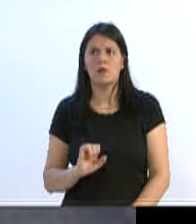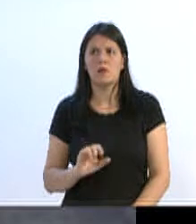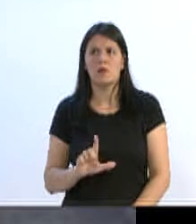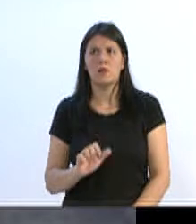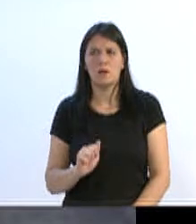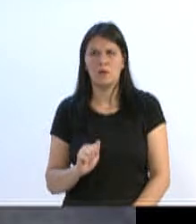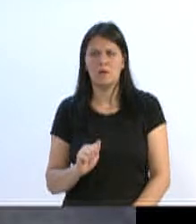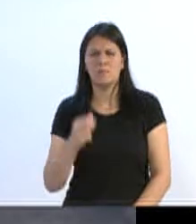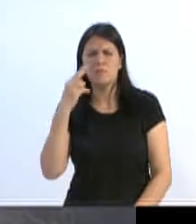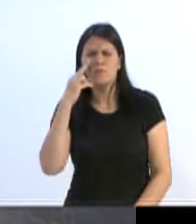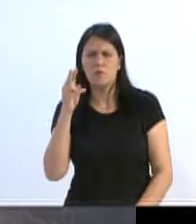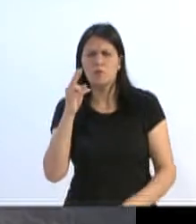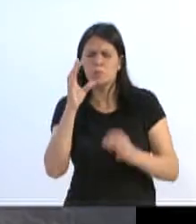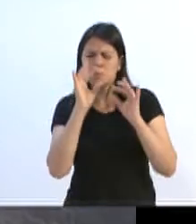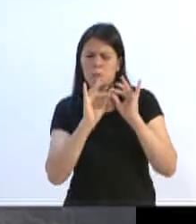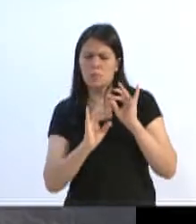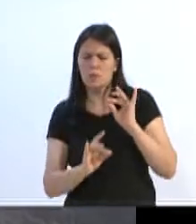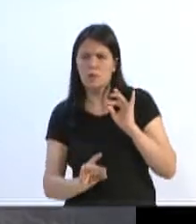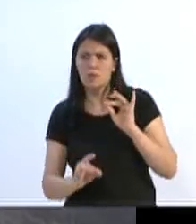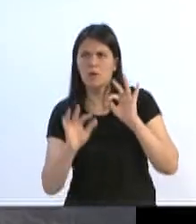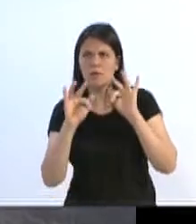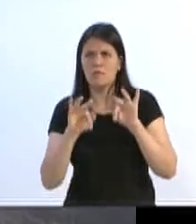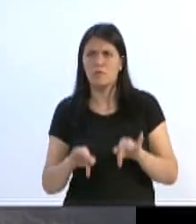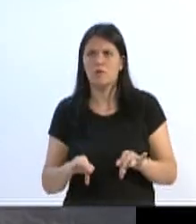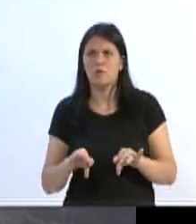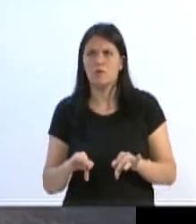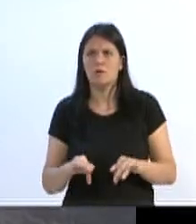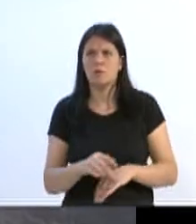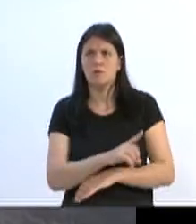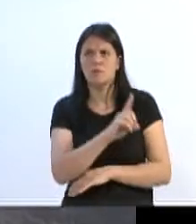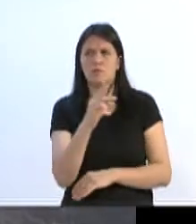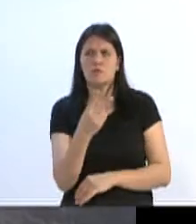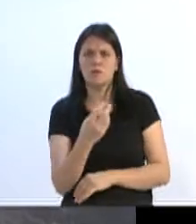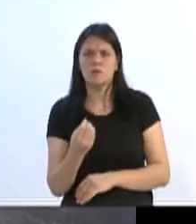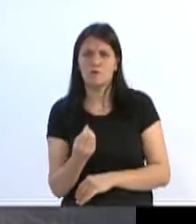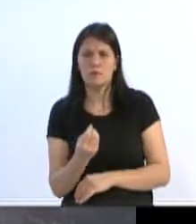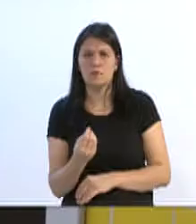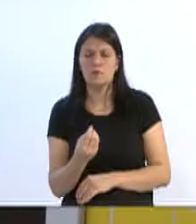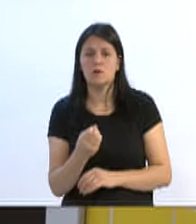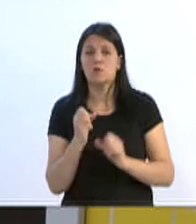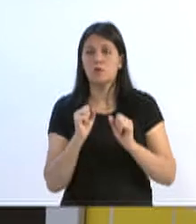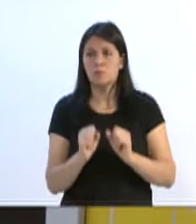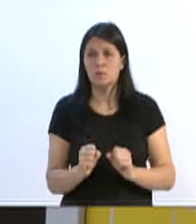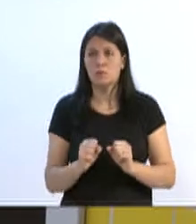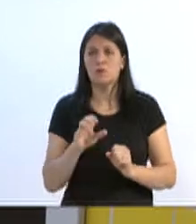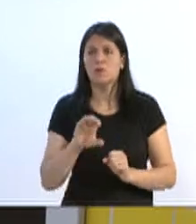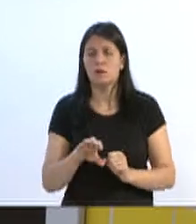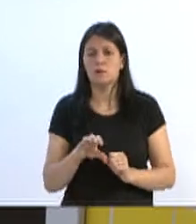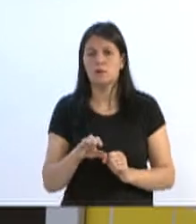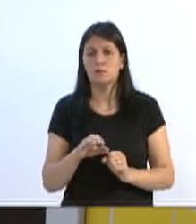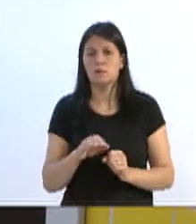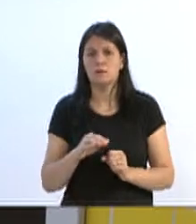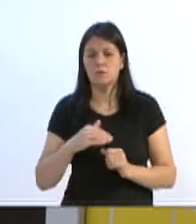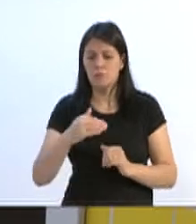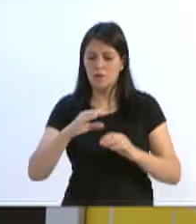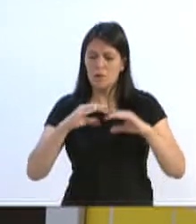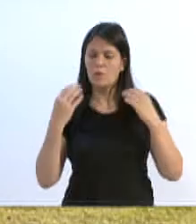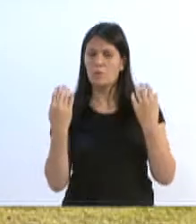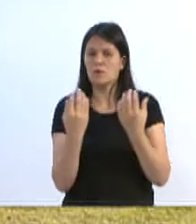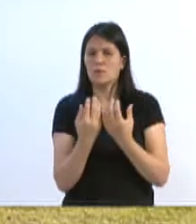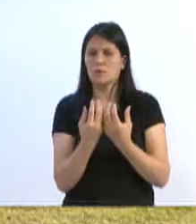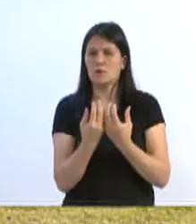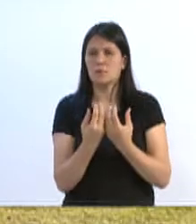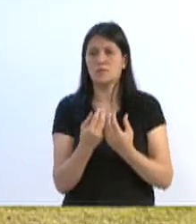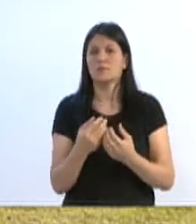que estão sendo providenciados para inaugurar no próximo dia 20 agora poderá sim colocá lo à disposição da comunidade onde obviamente esperamos